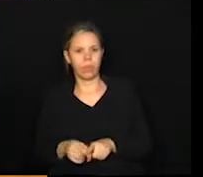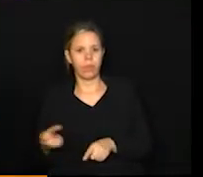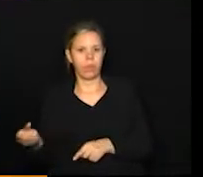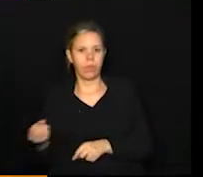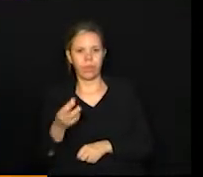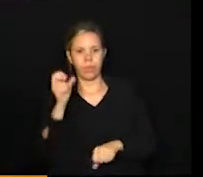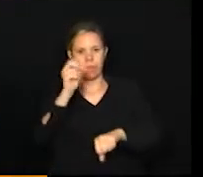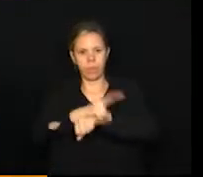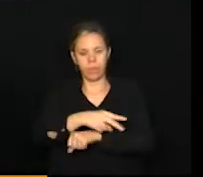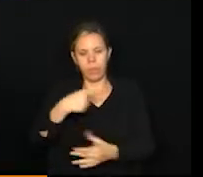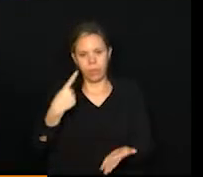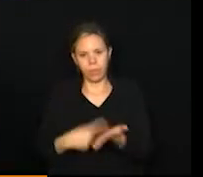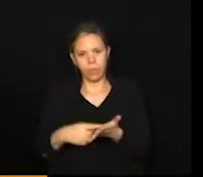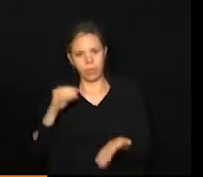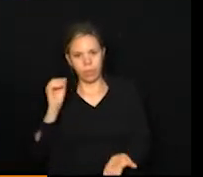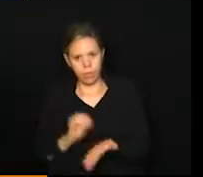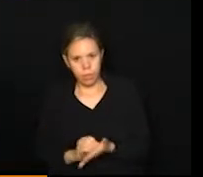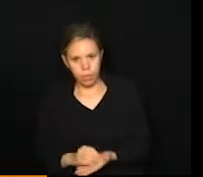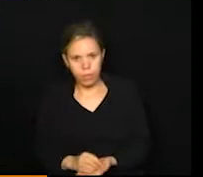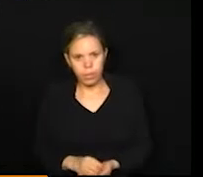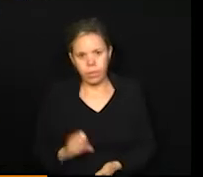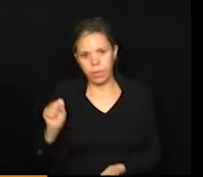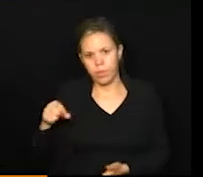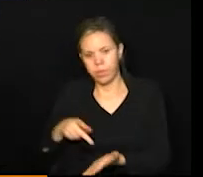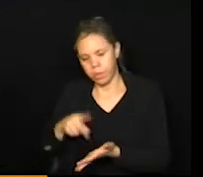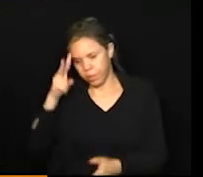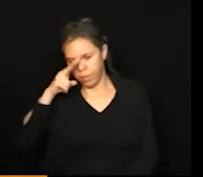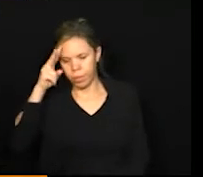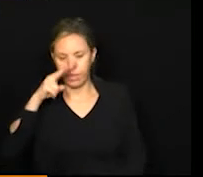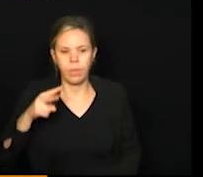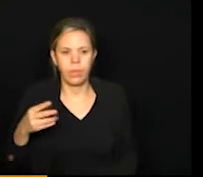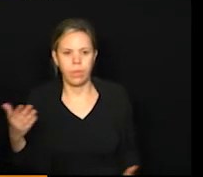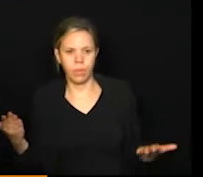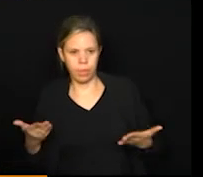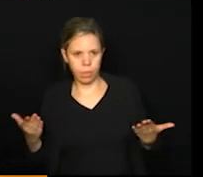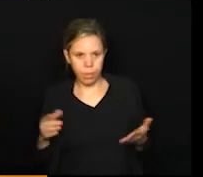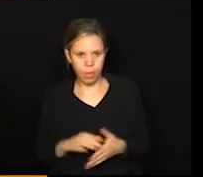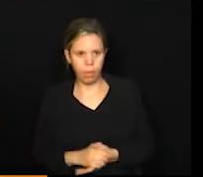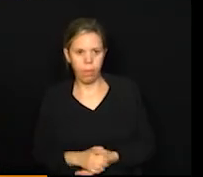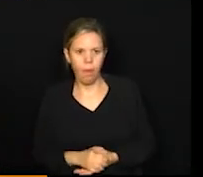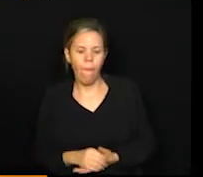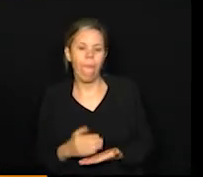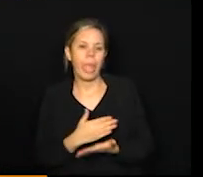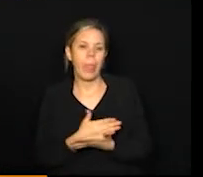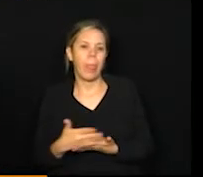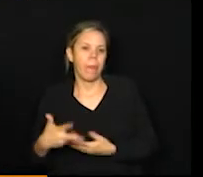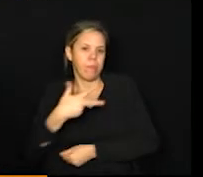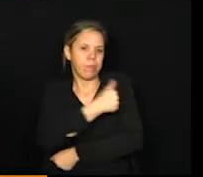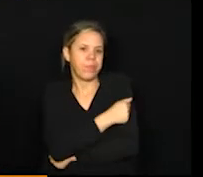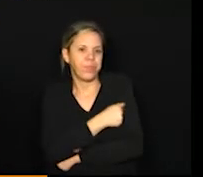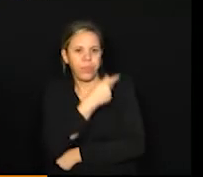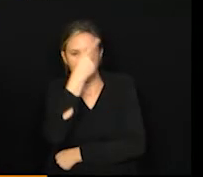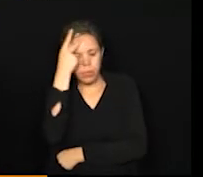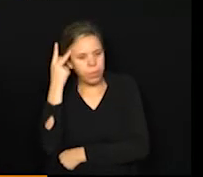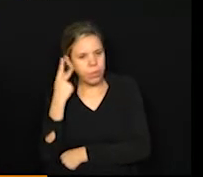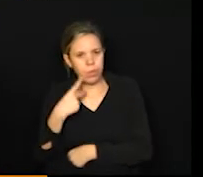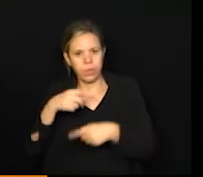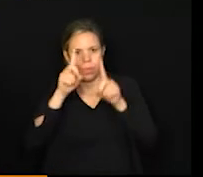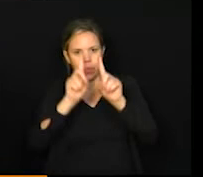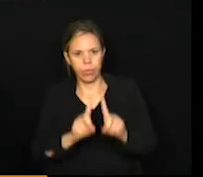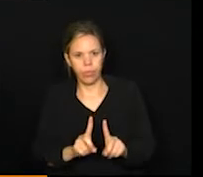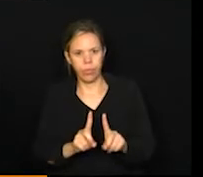novas vagas para agendamento, né, Mirna Abreu? Isso, lembrando que hoje, olha, a gente começa a vacinação de pessoas com